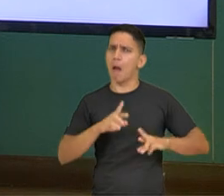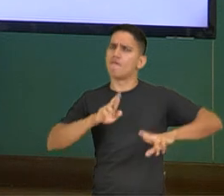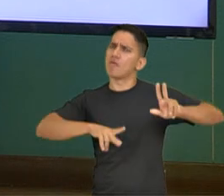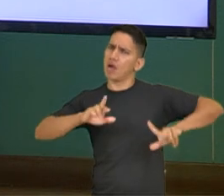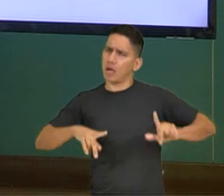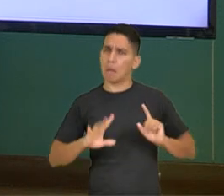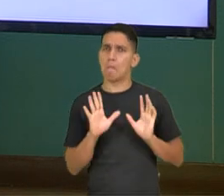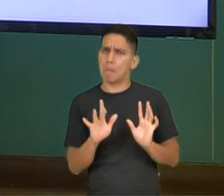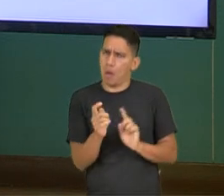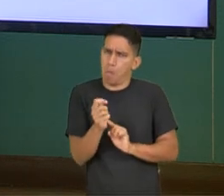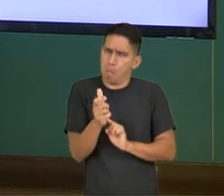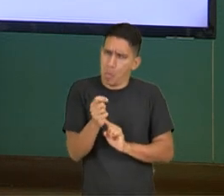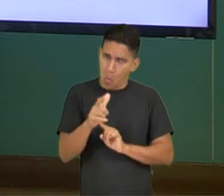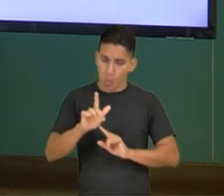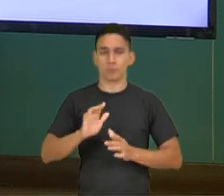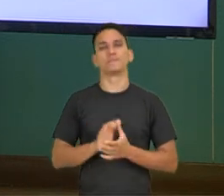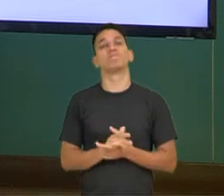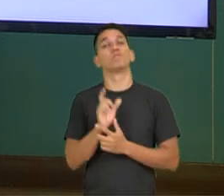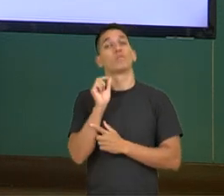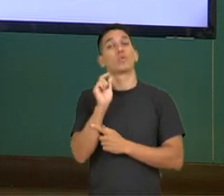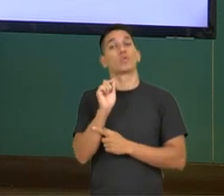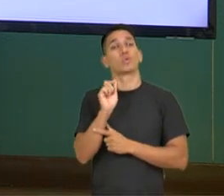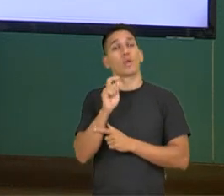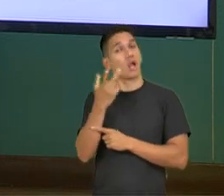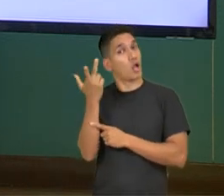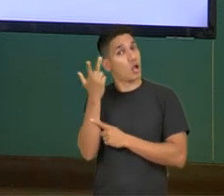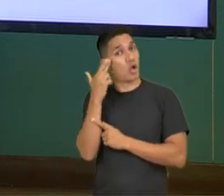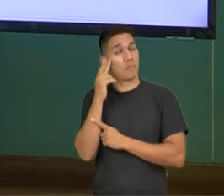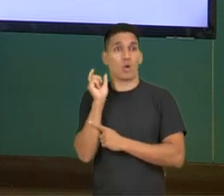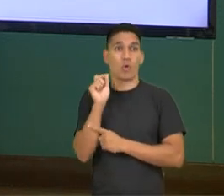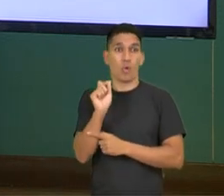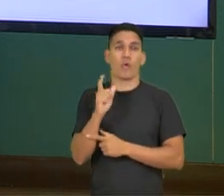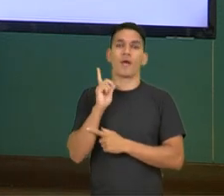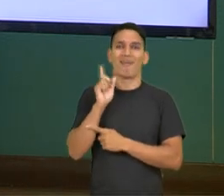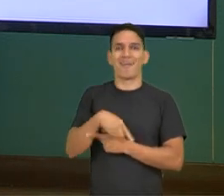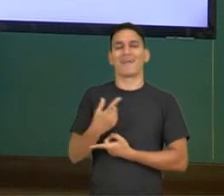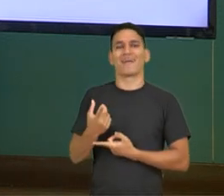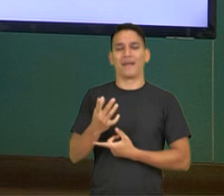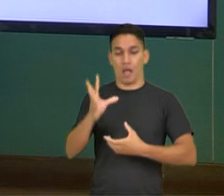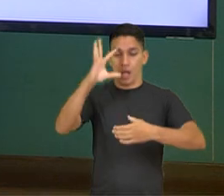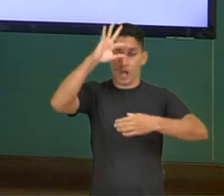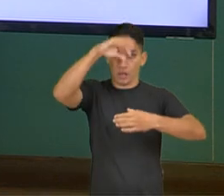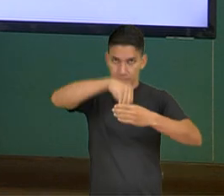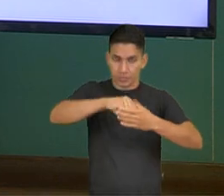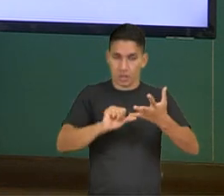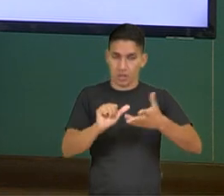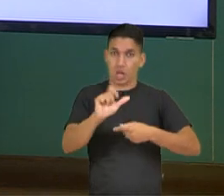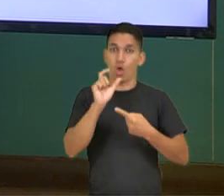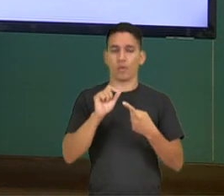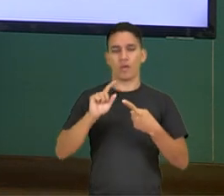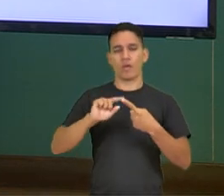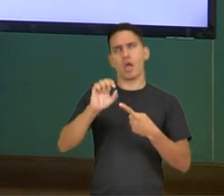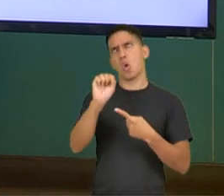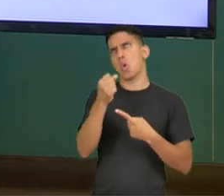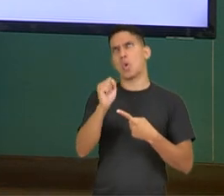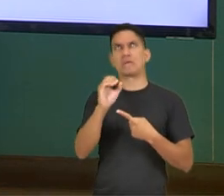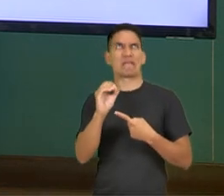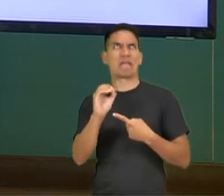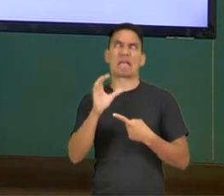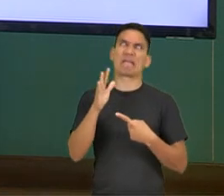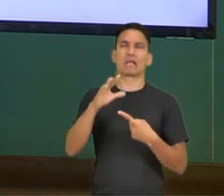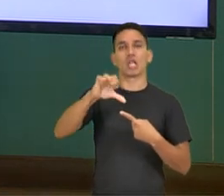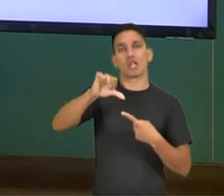uma variação pequena. Normalmente a variação é o petróleo é constituído de 80% a 90%